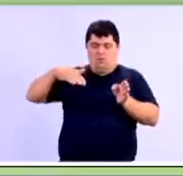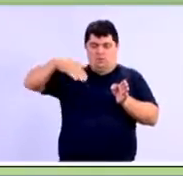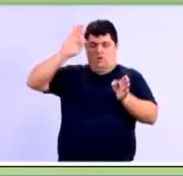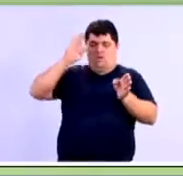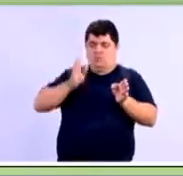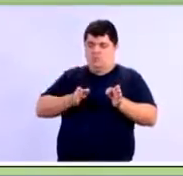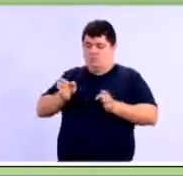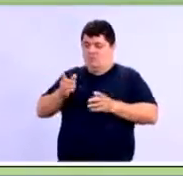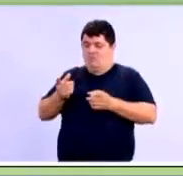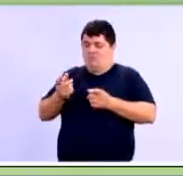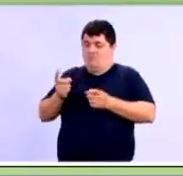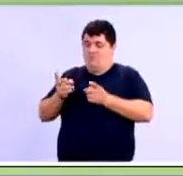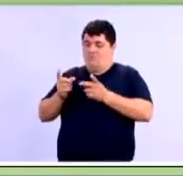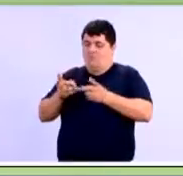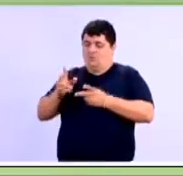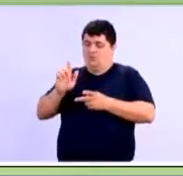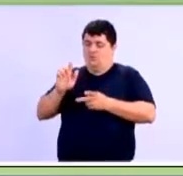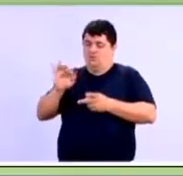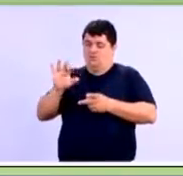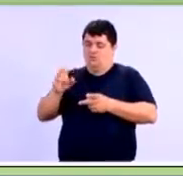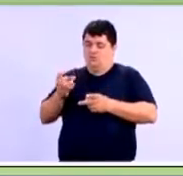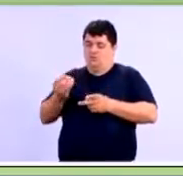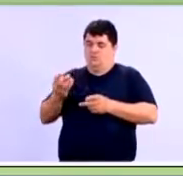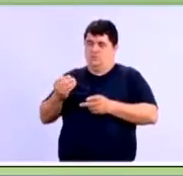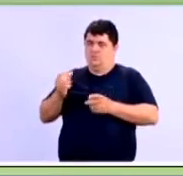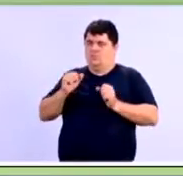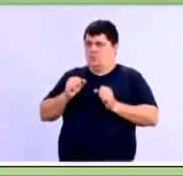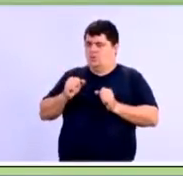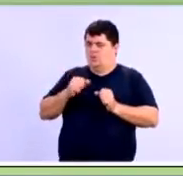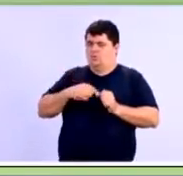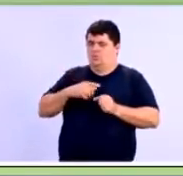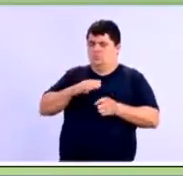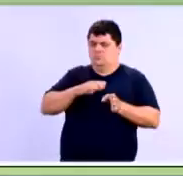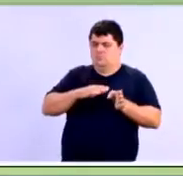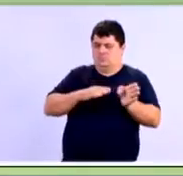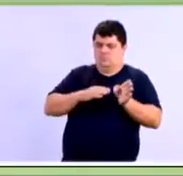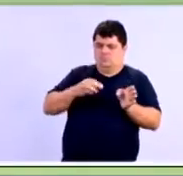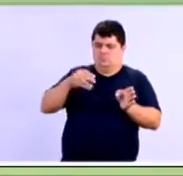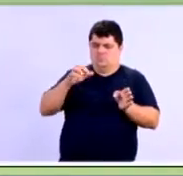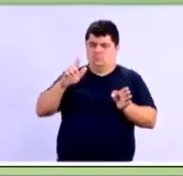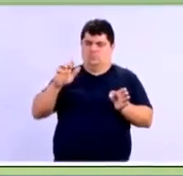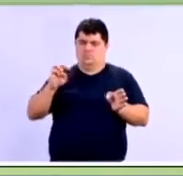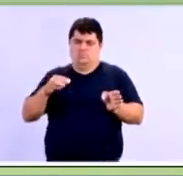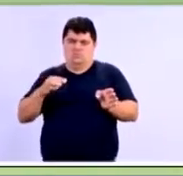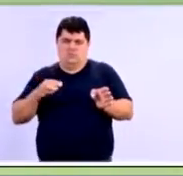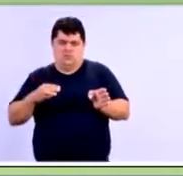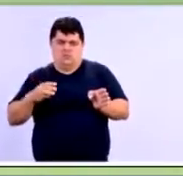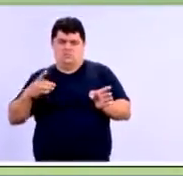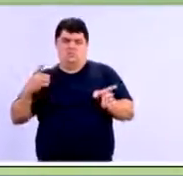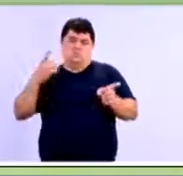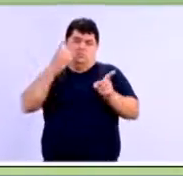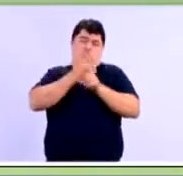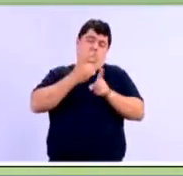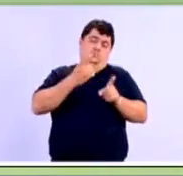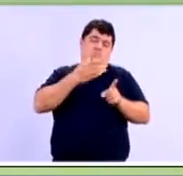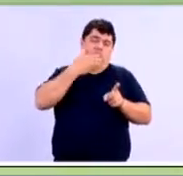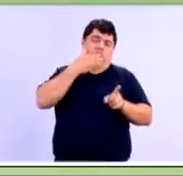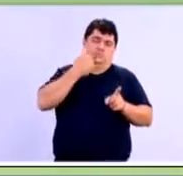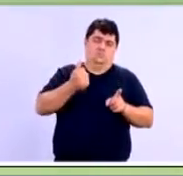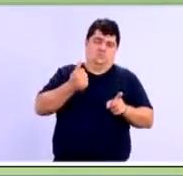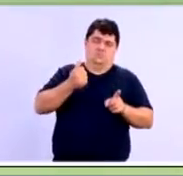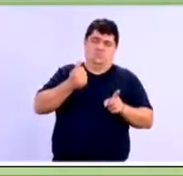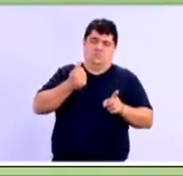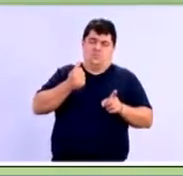giro bastante. Então assim, como é isso? Posso ter maior margem e alcançar o melhor retorno, mesmo com